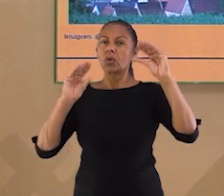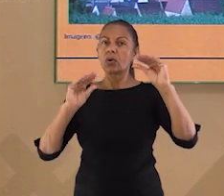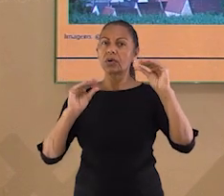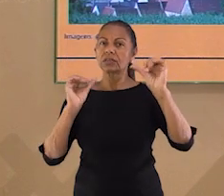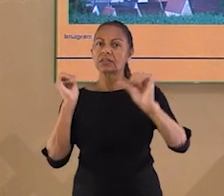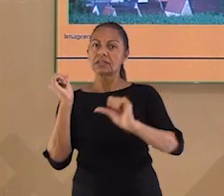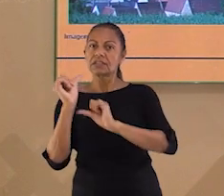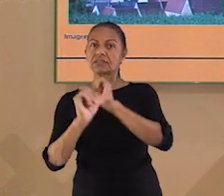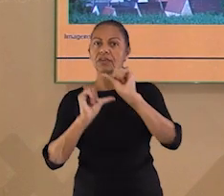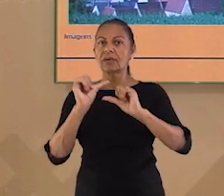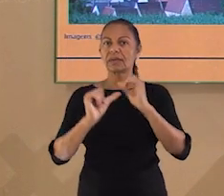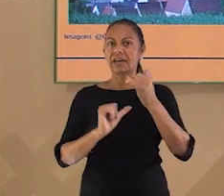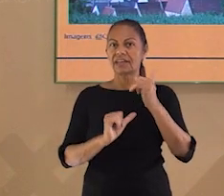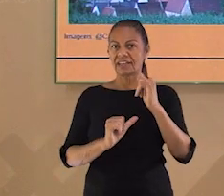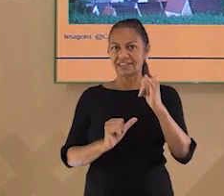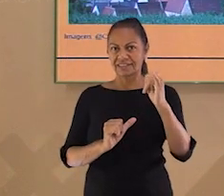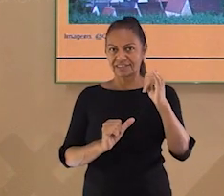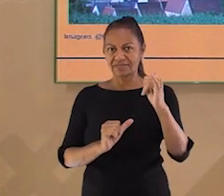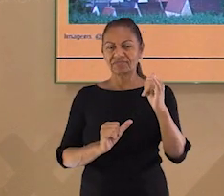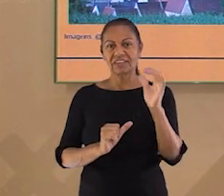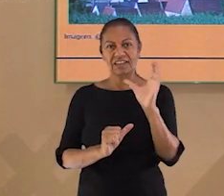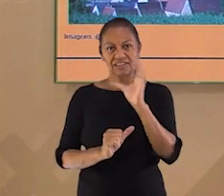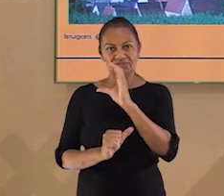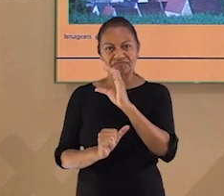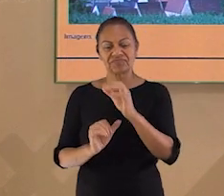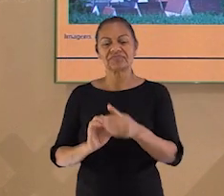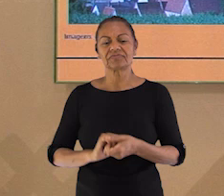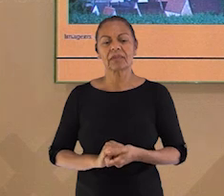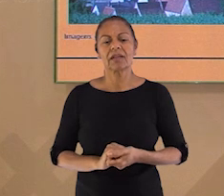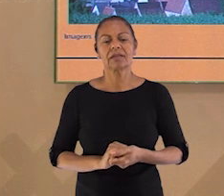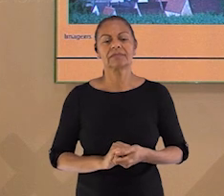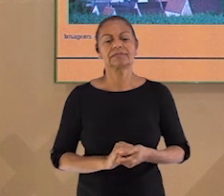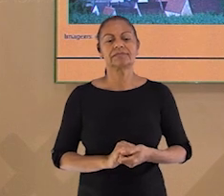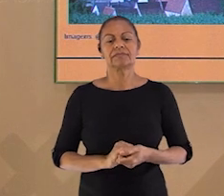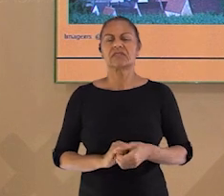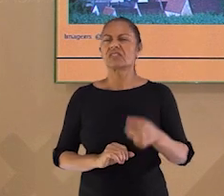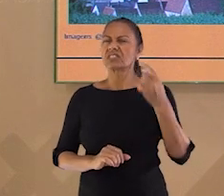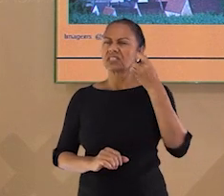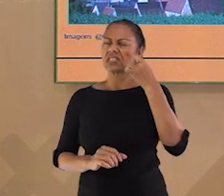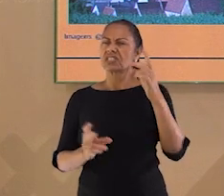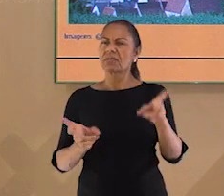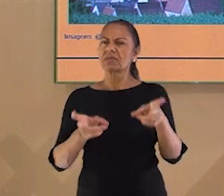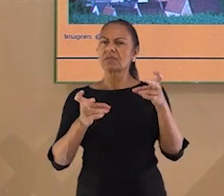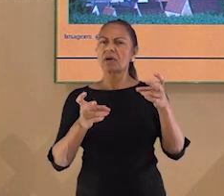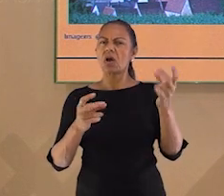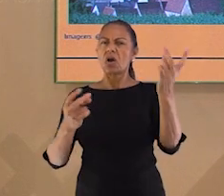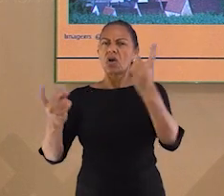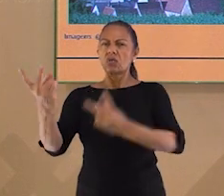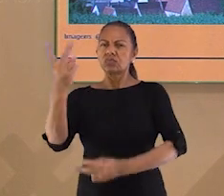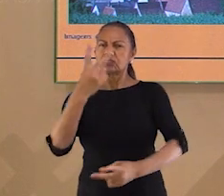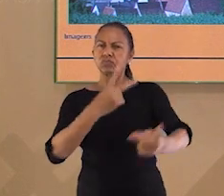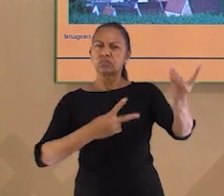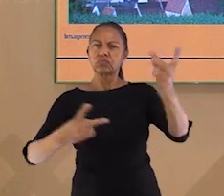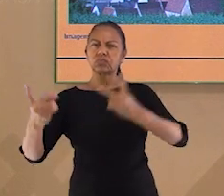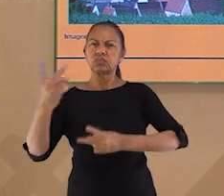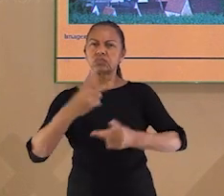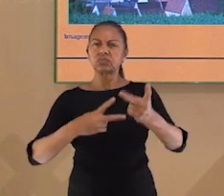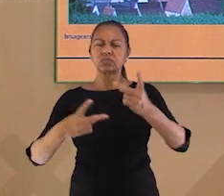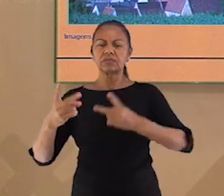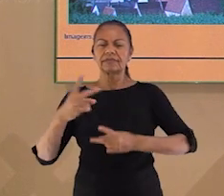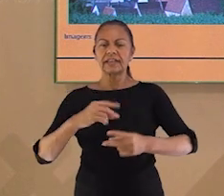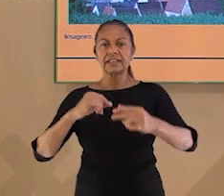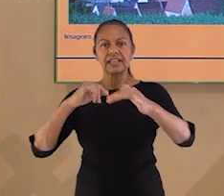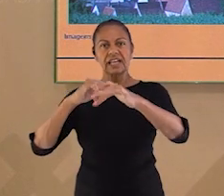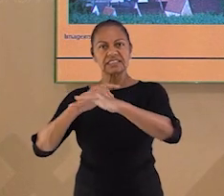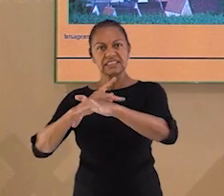Você já parou para observar que nas cidades grandes, além da poluição ser maior, o vento não circula como nas